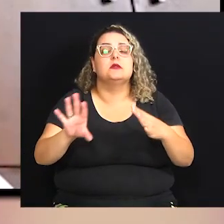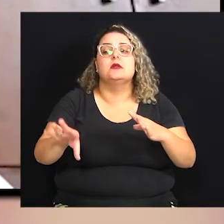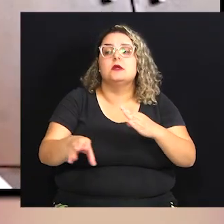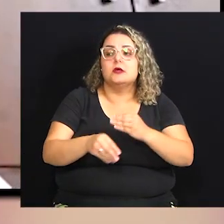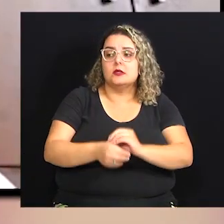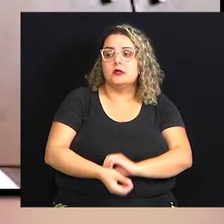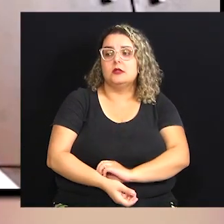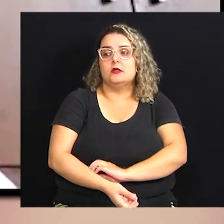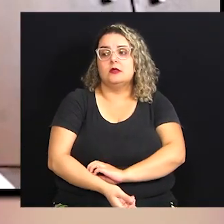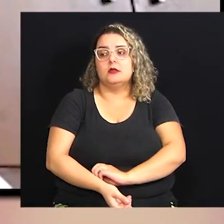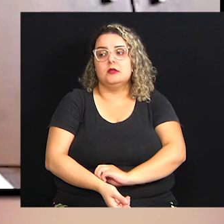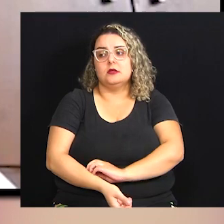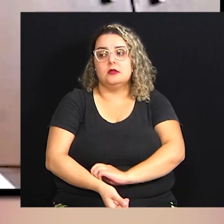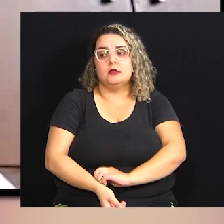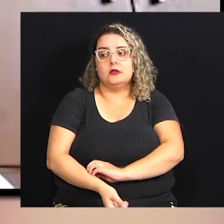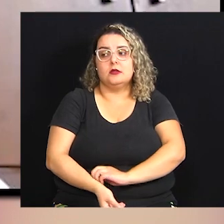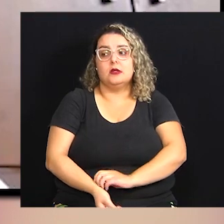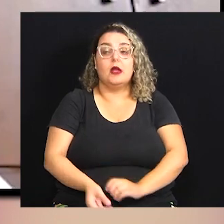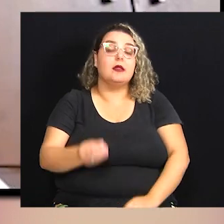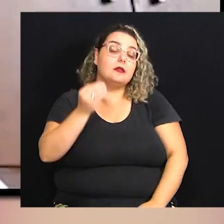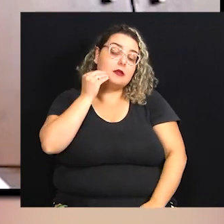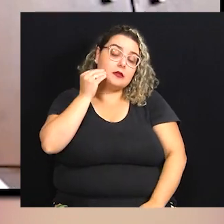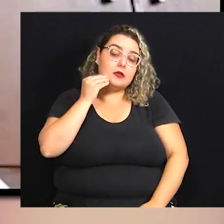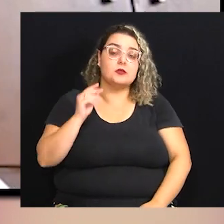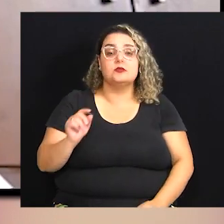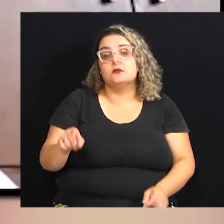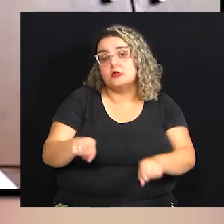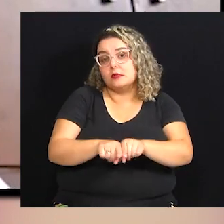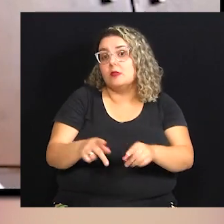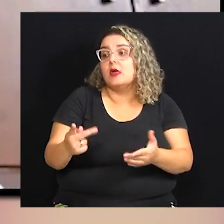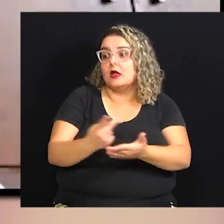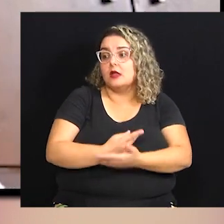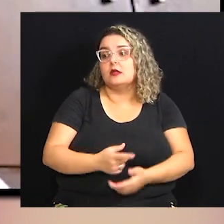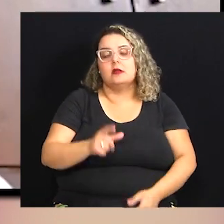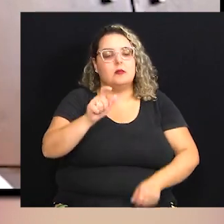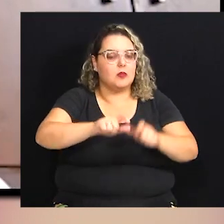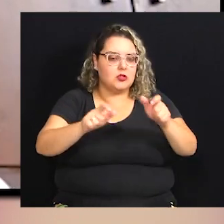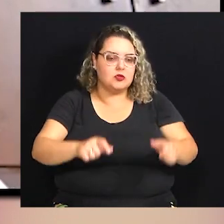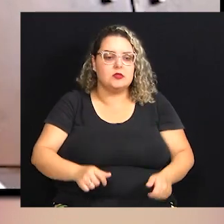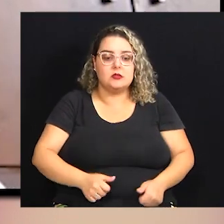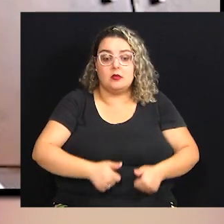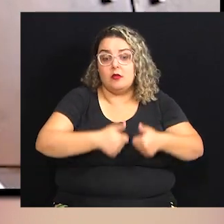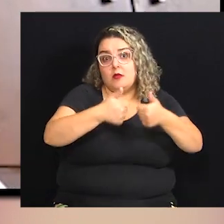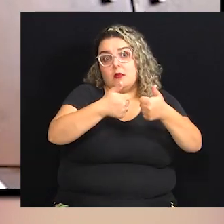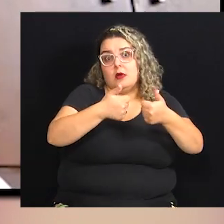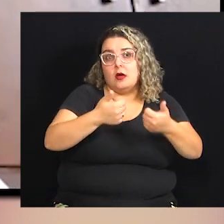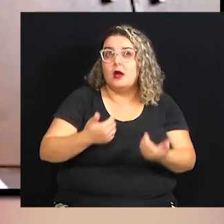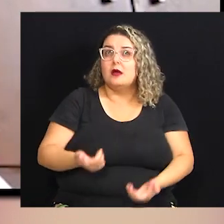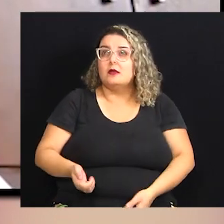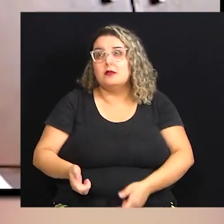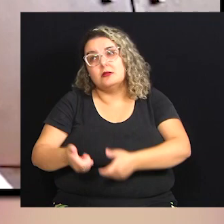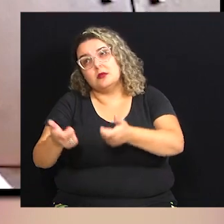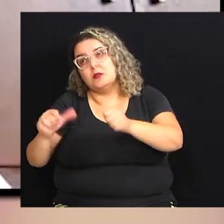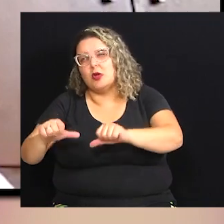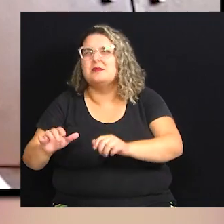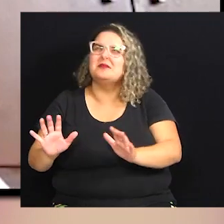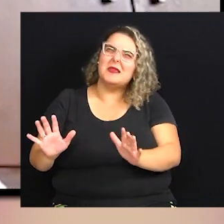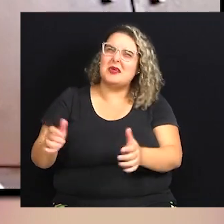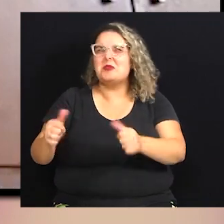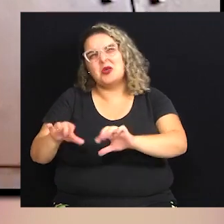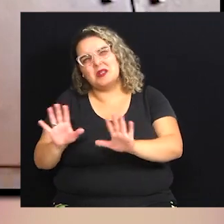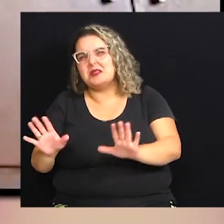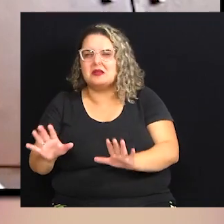complementares, novamente, é uma tentativa e erro. Tem gente que melhora, tem gente que piora. Piorar no geral não,